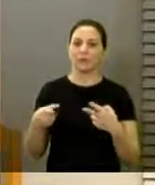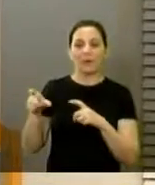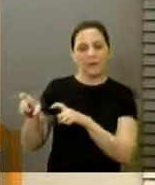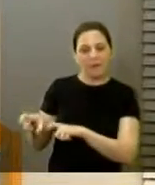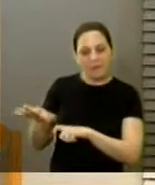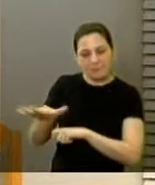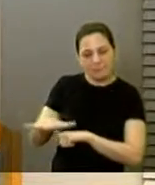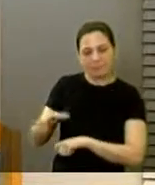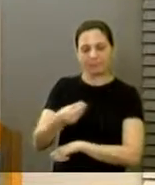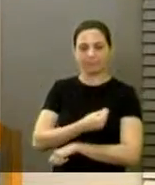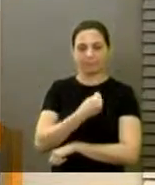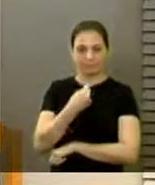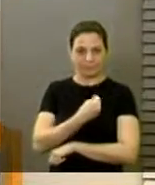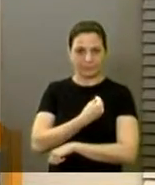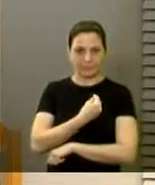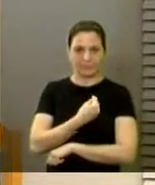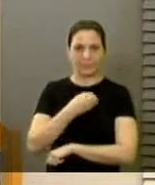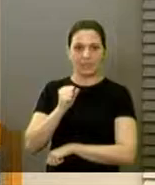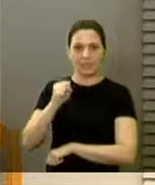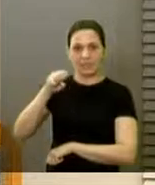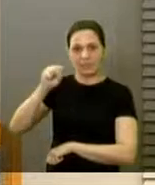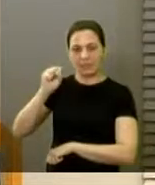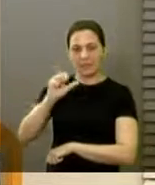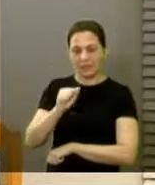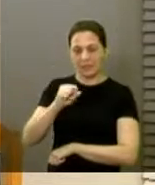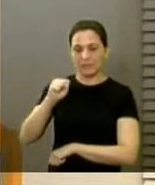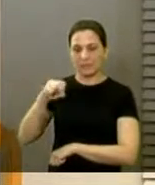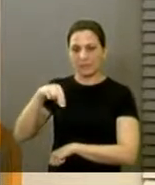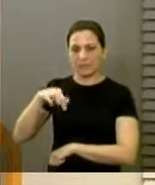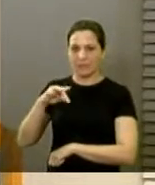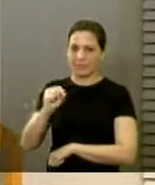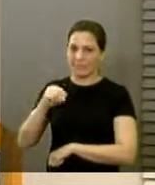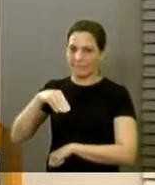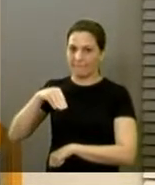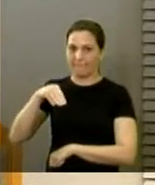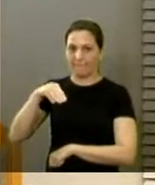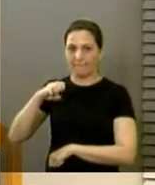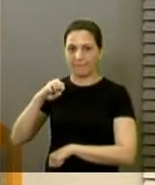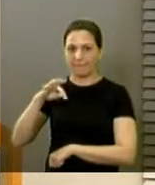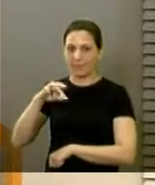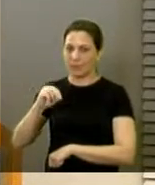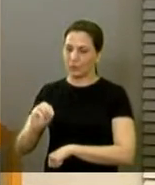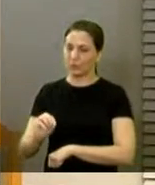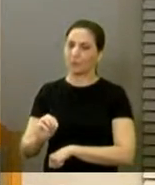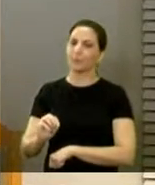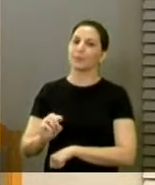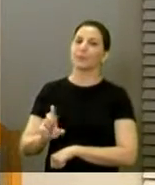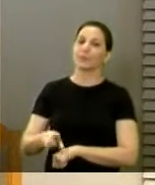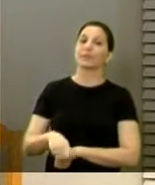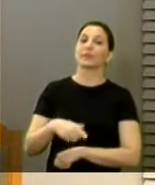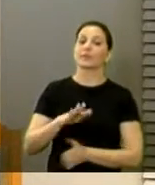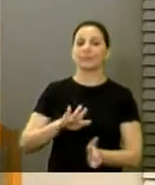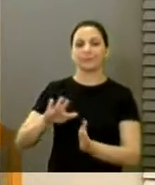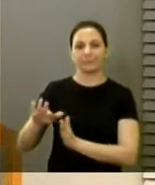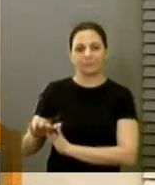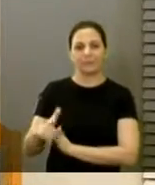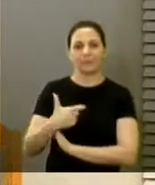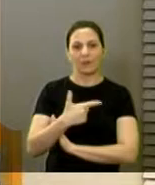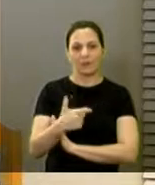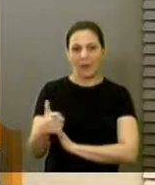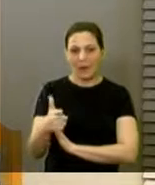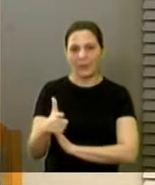e só para também não deixar passar em branco a questão da guarda municipal armamento da